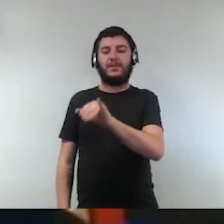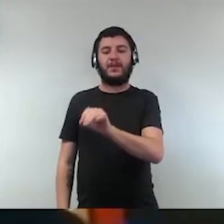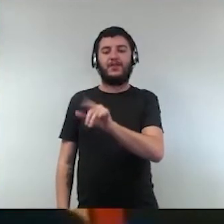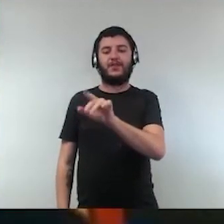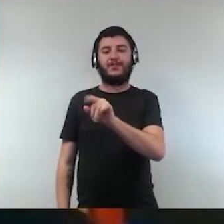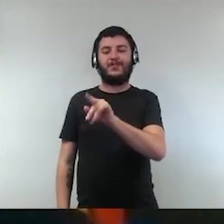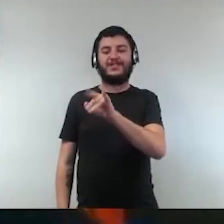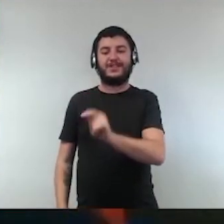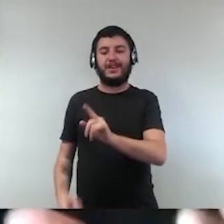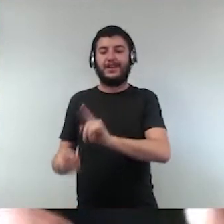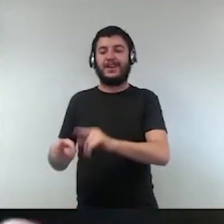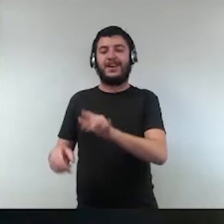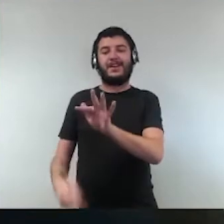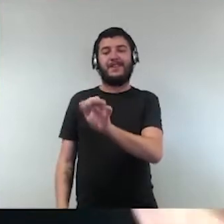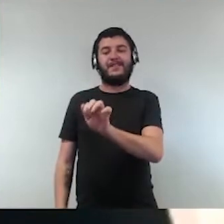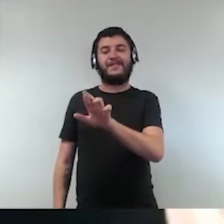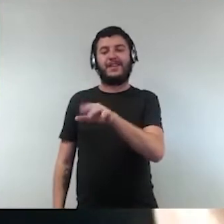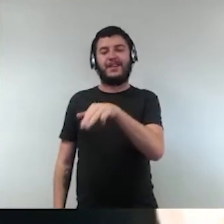farmacológico.